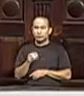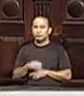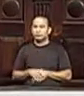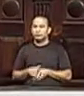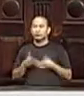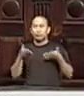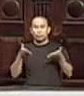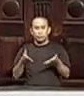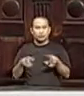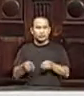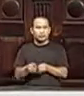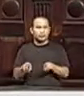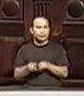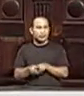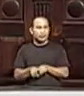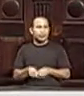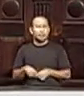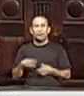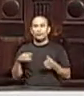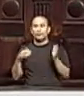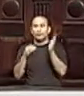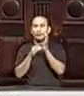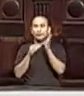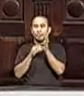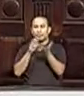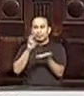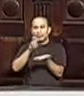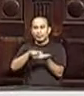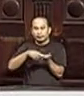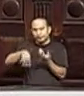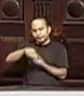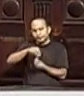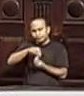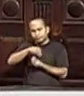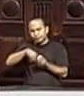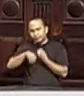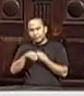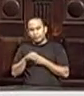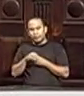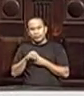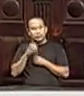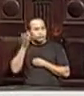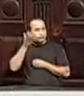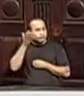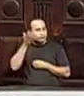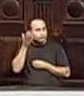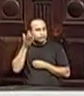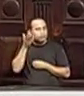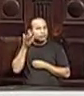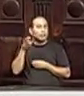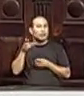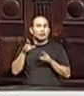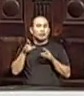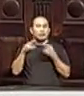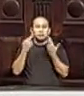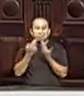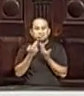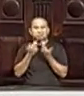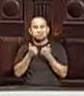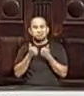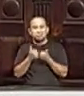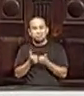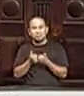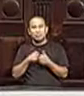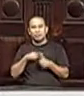eu hoje também, ainda no fim da manhã, participei de um seminário de grande relevância, tratando de